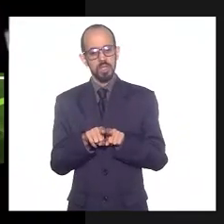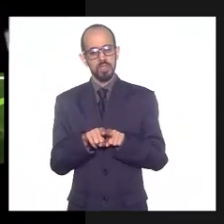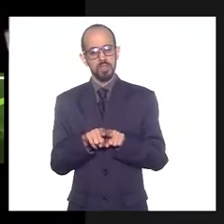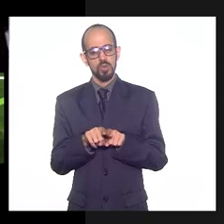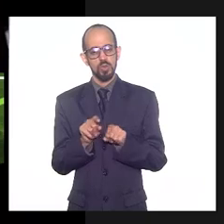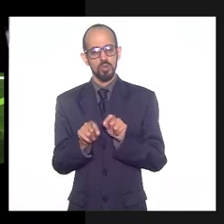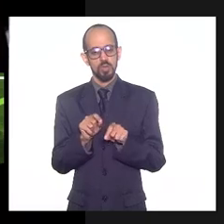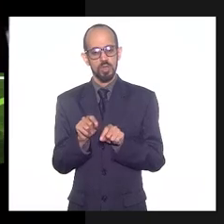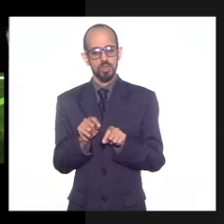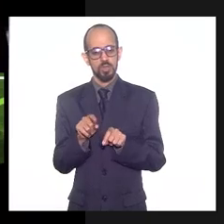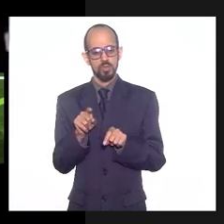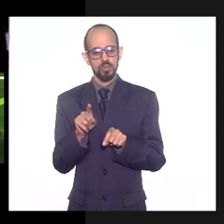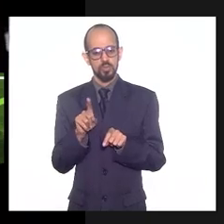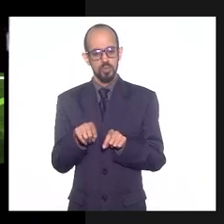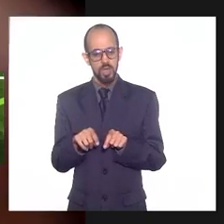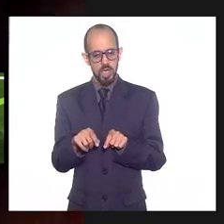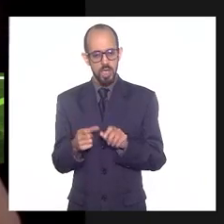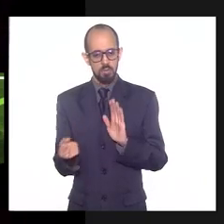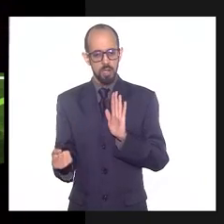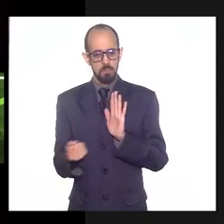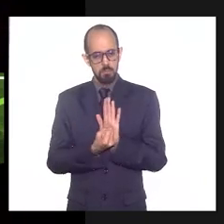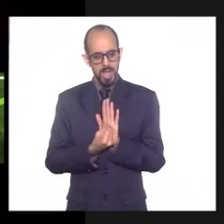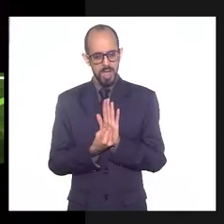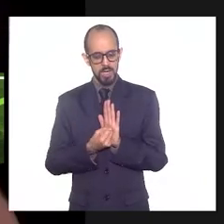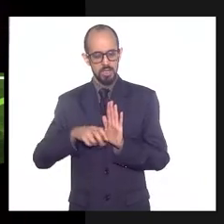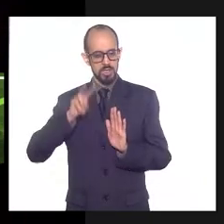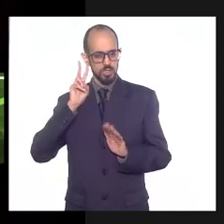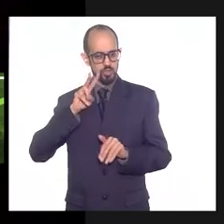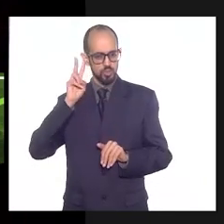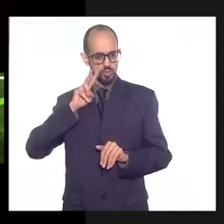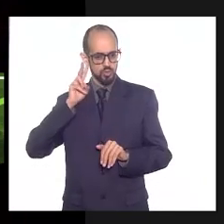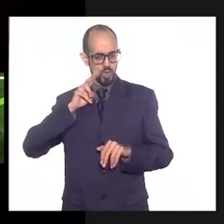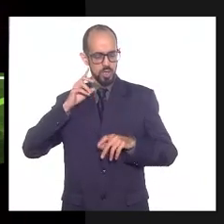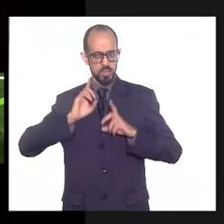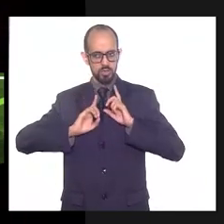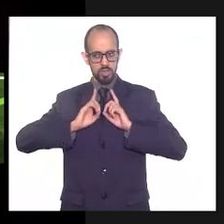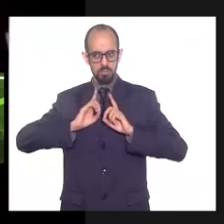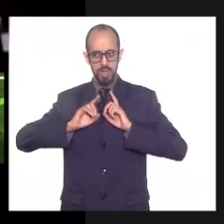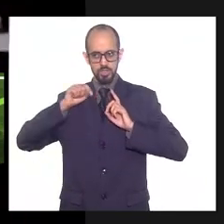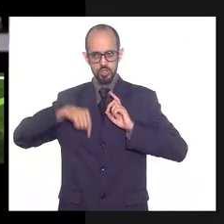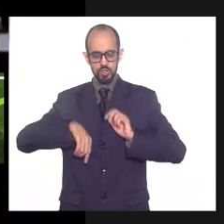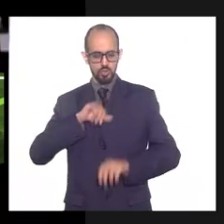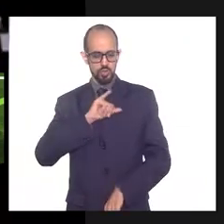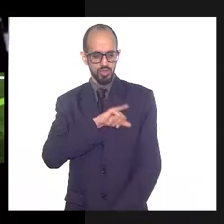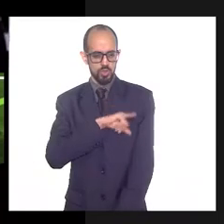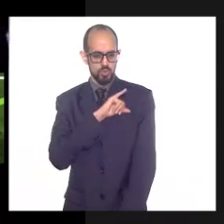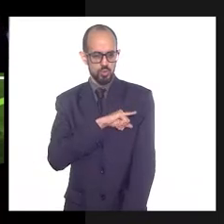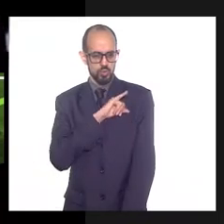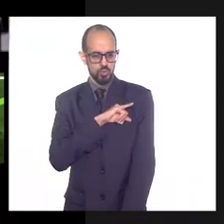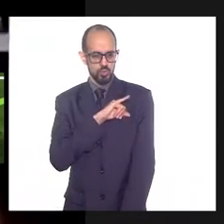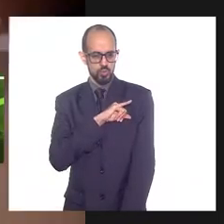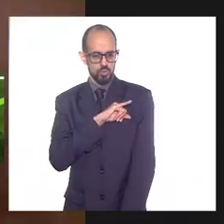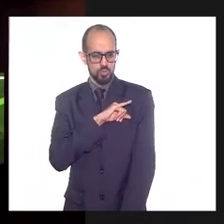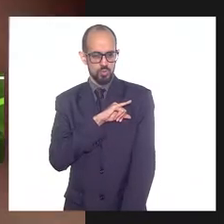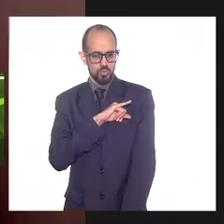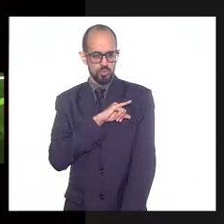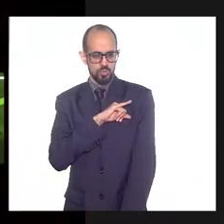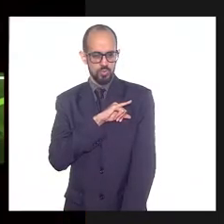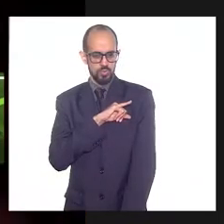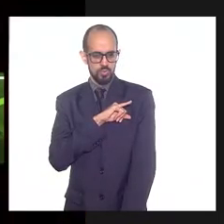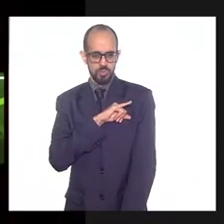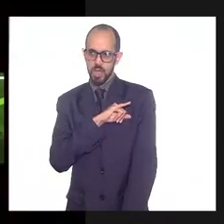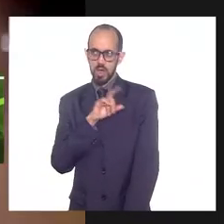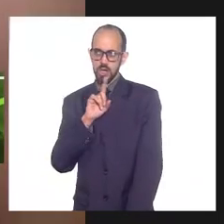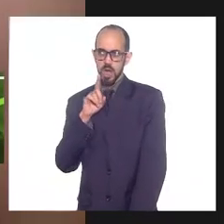sou e vai marcar uma história nesse debate aqui no Rio de Janeiro é não é não